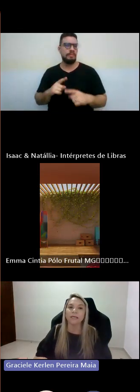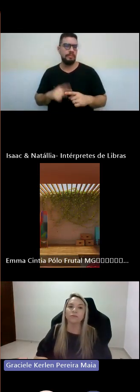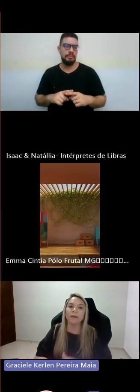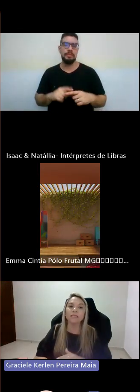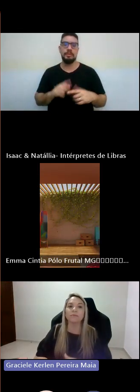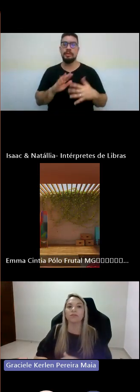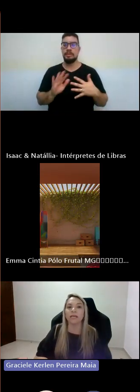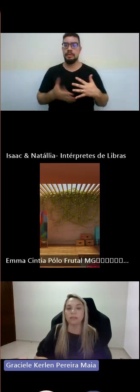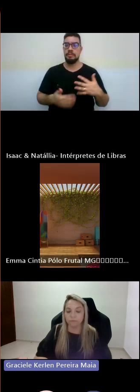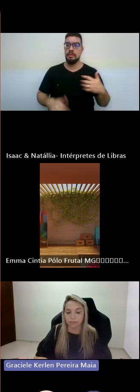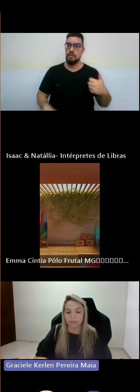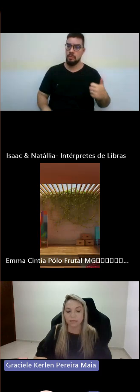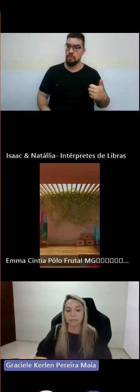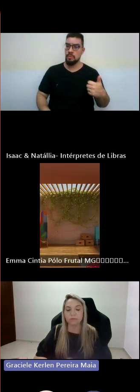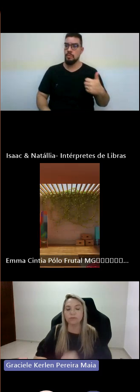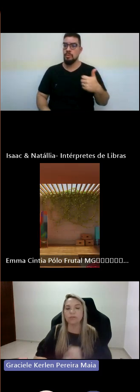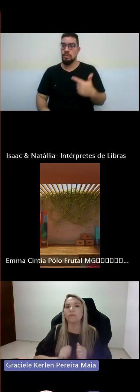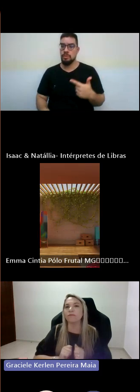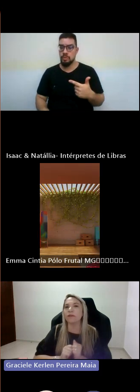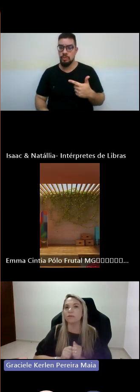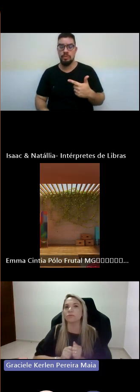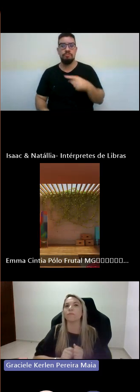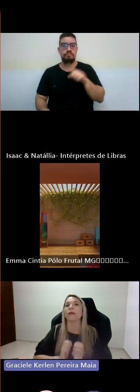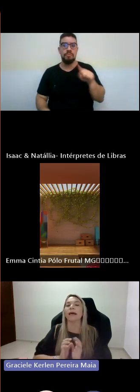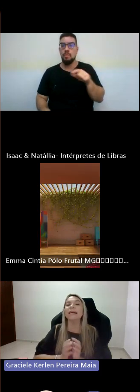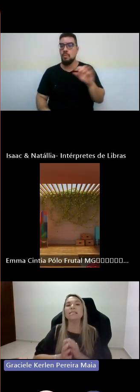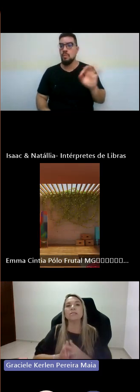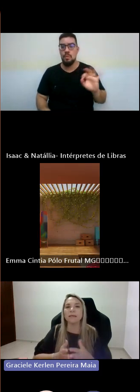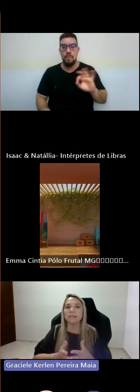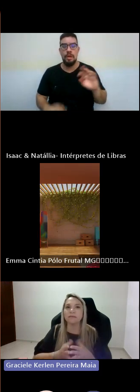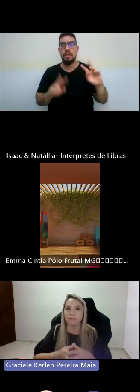morfologia. Do mesmo jeito que vocês ainda não tinham visto